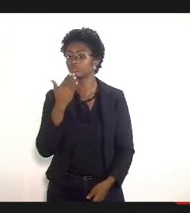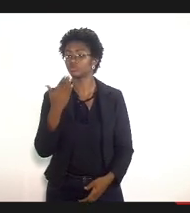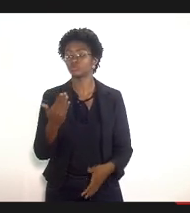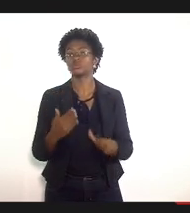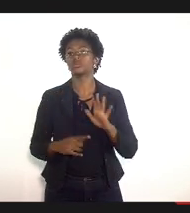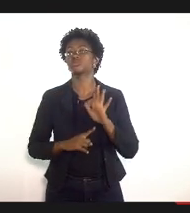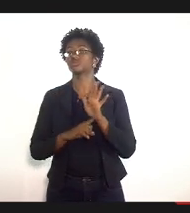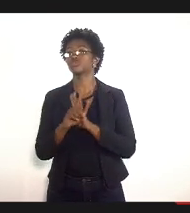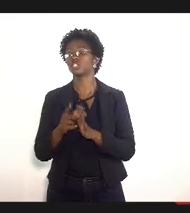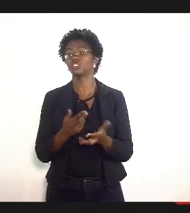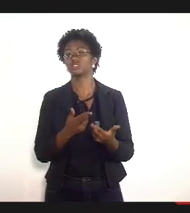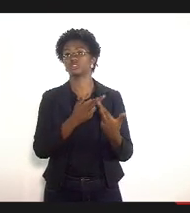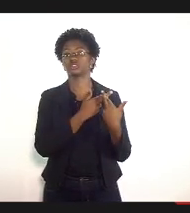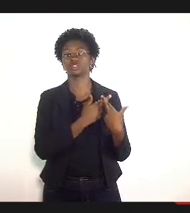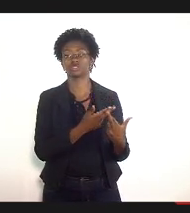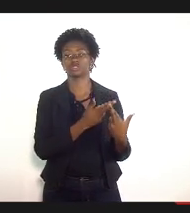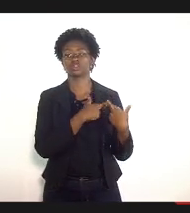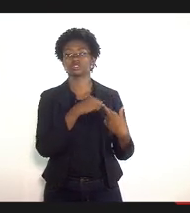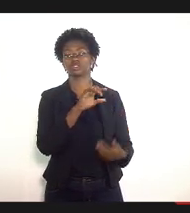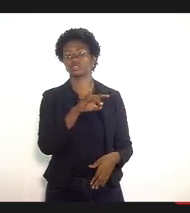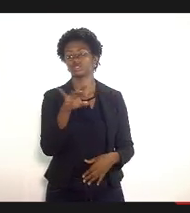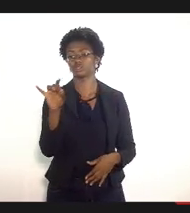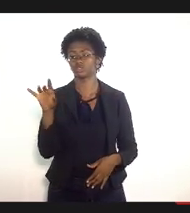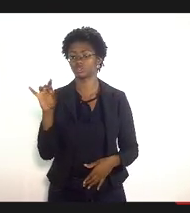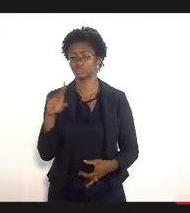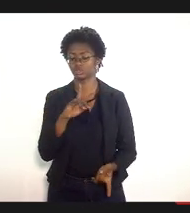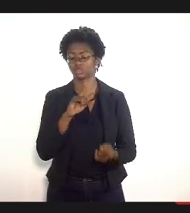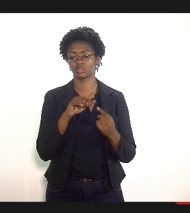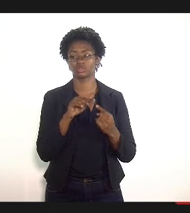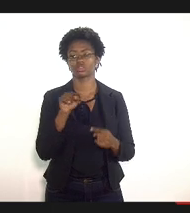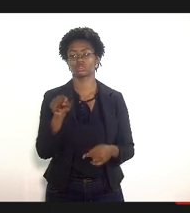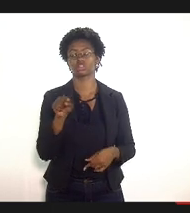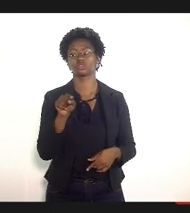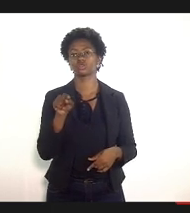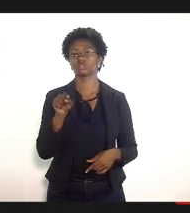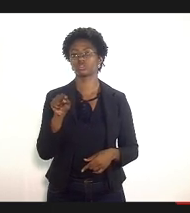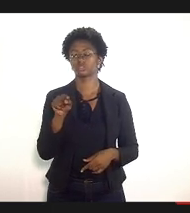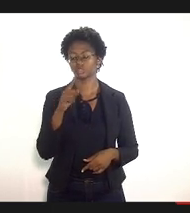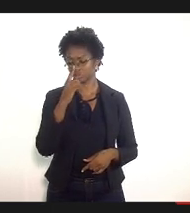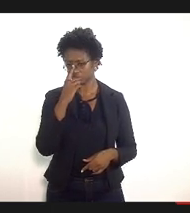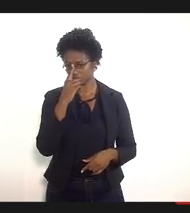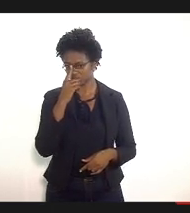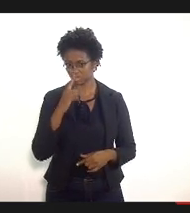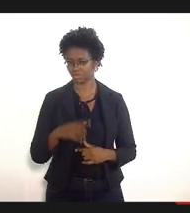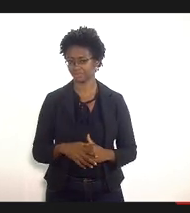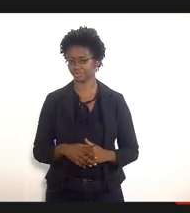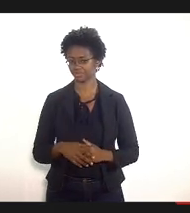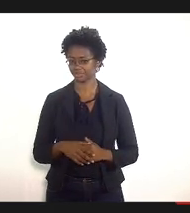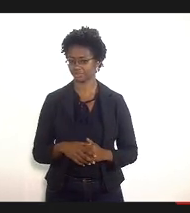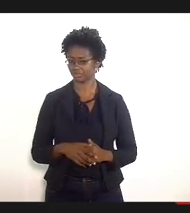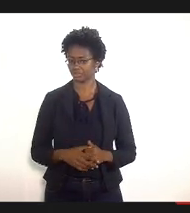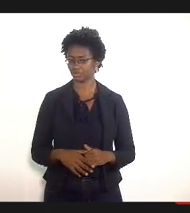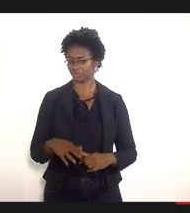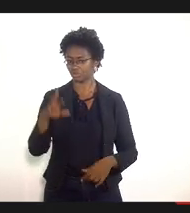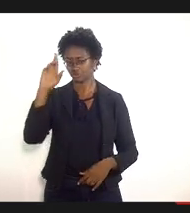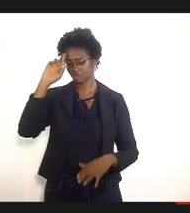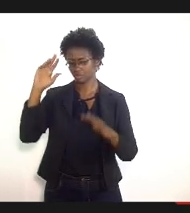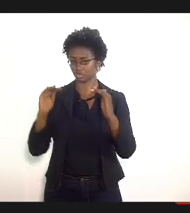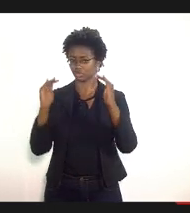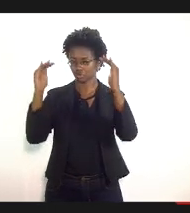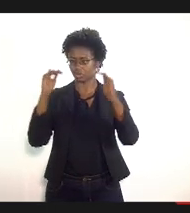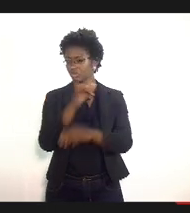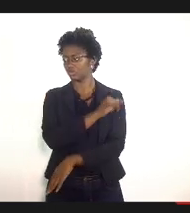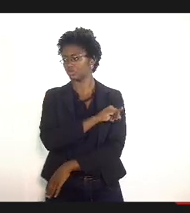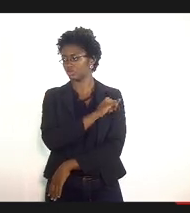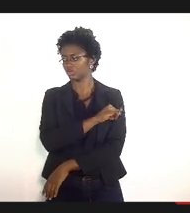devidas responsabilizações, né, em relação a superintendência do Rio de Janeiro.